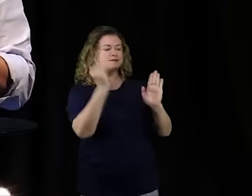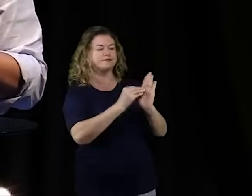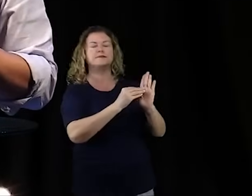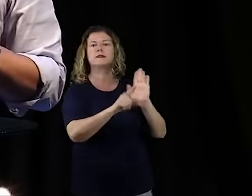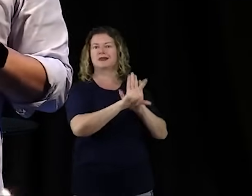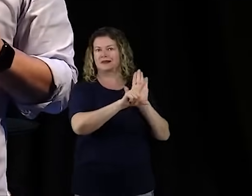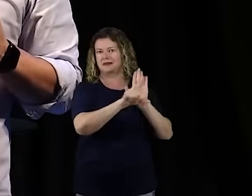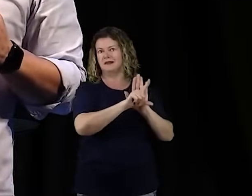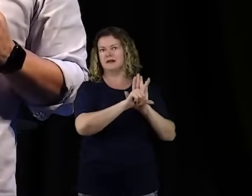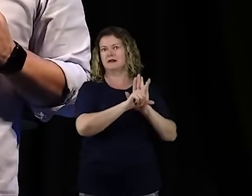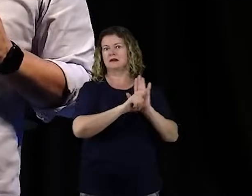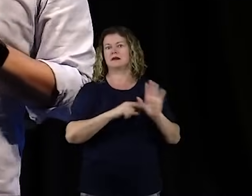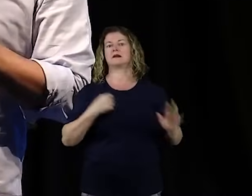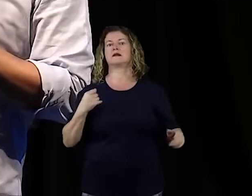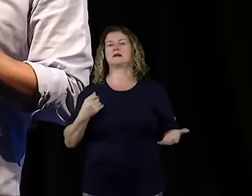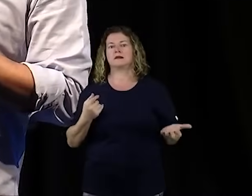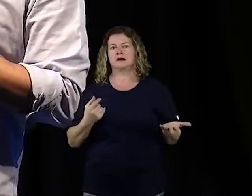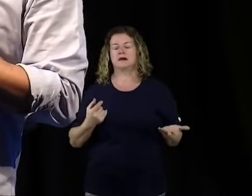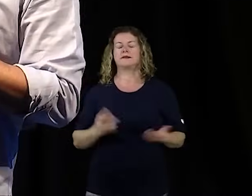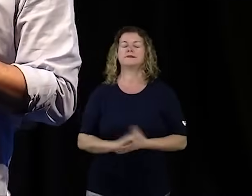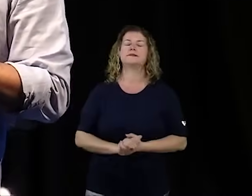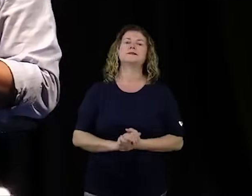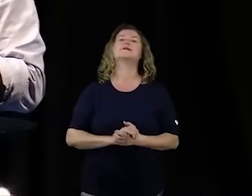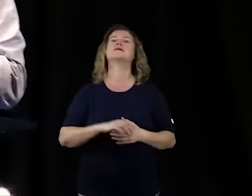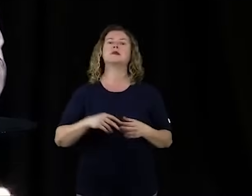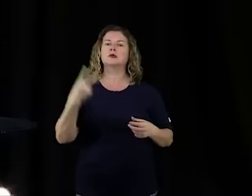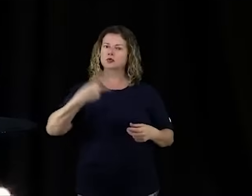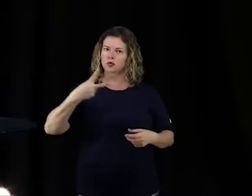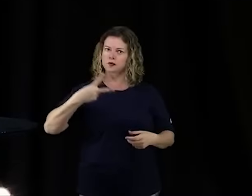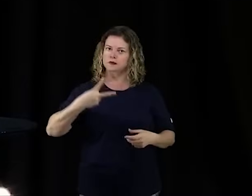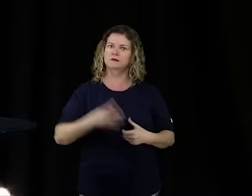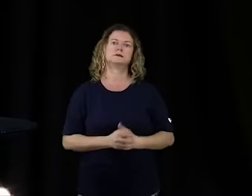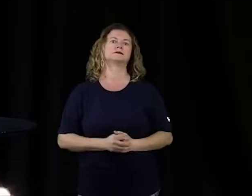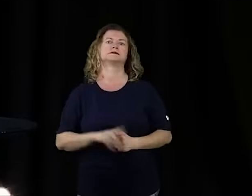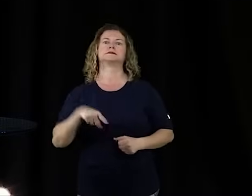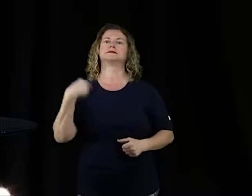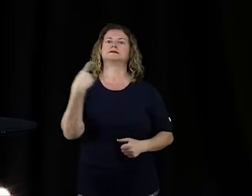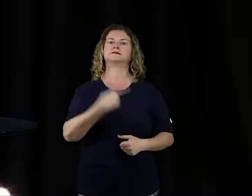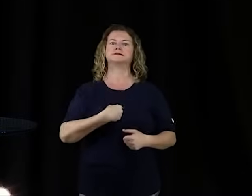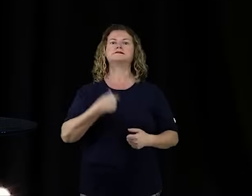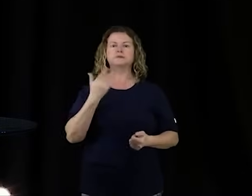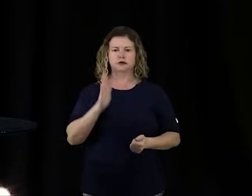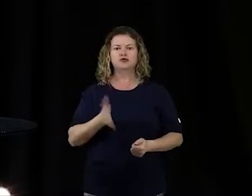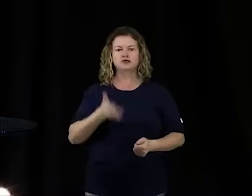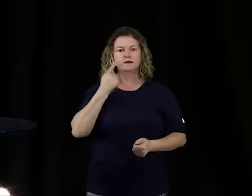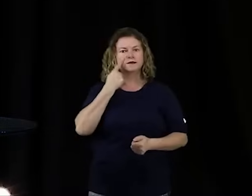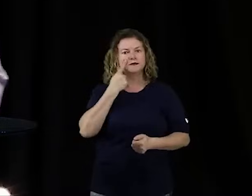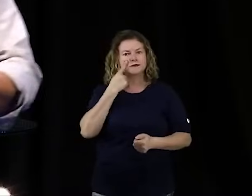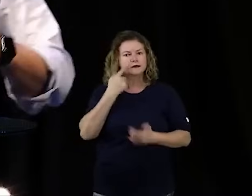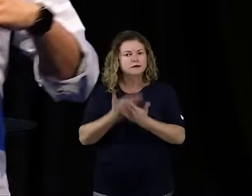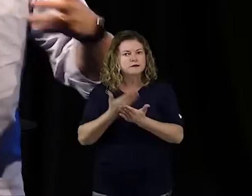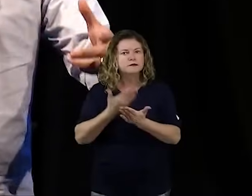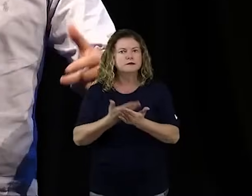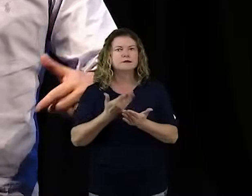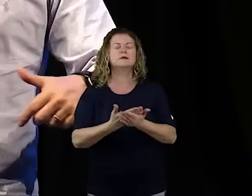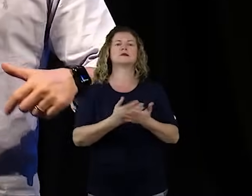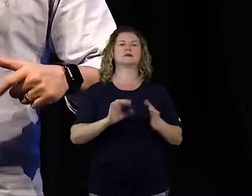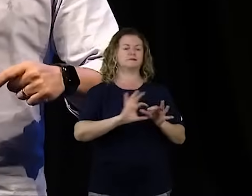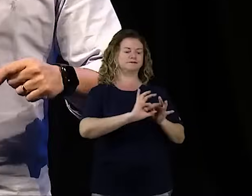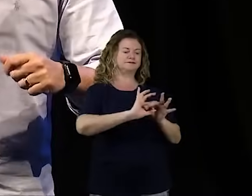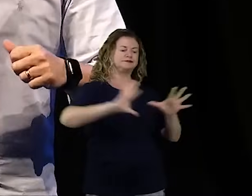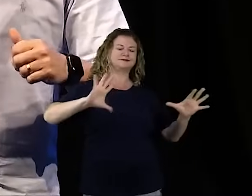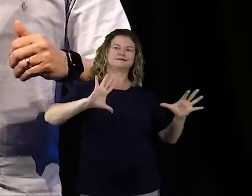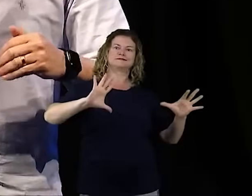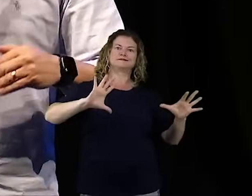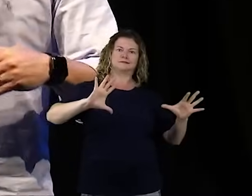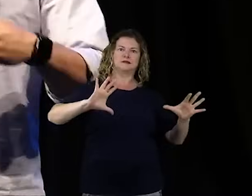valores eternos número dois nós tratamos a respeito de alianças quebradas através do divórcio